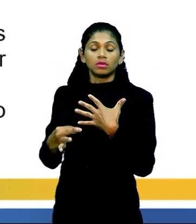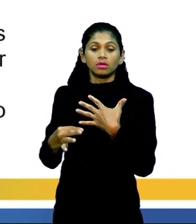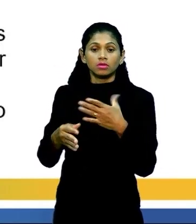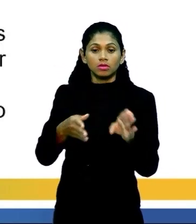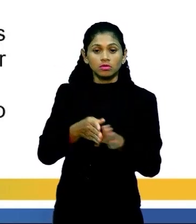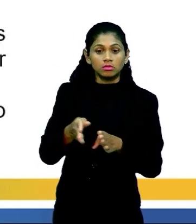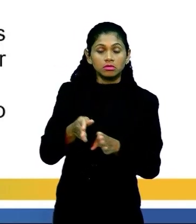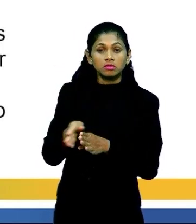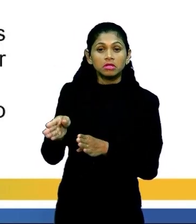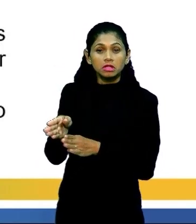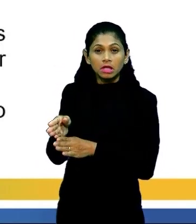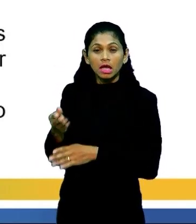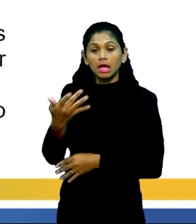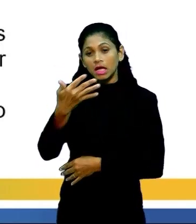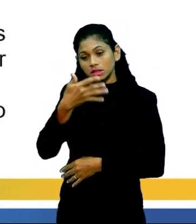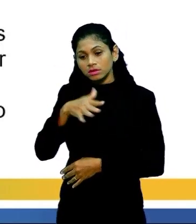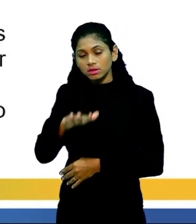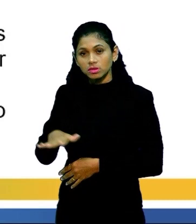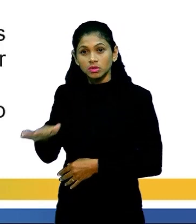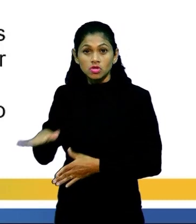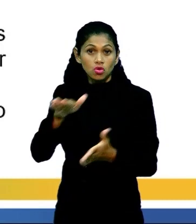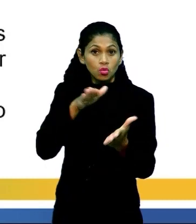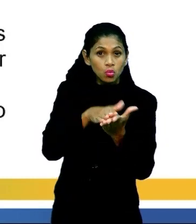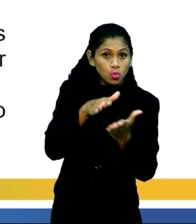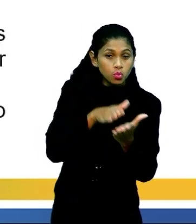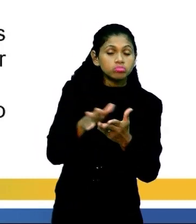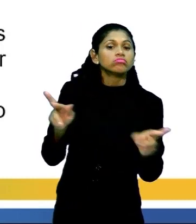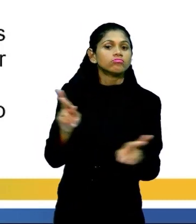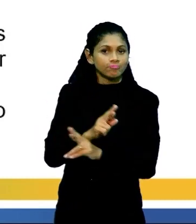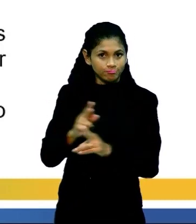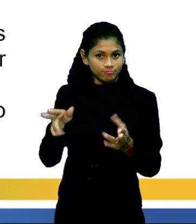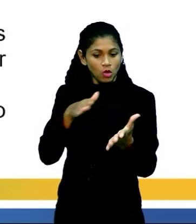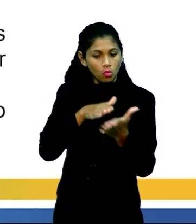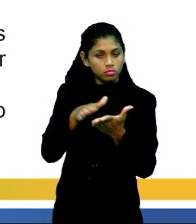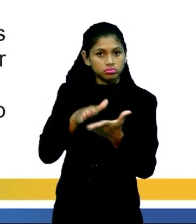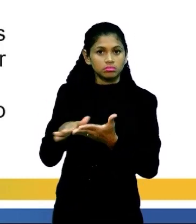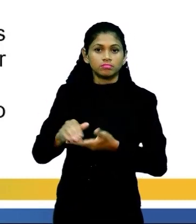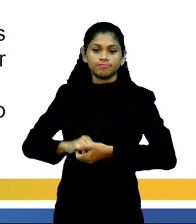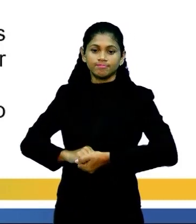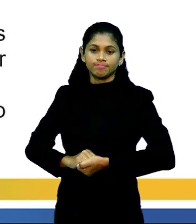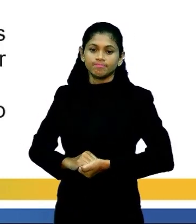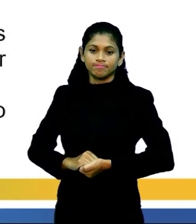de orientar as crianças sobre o consumismo.